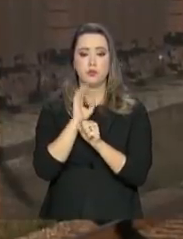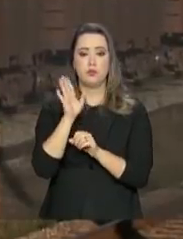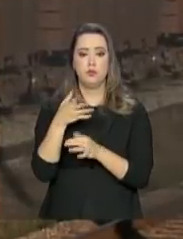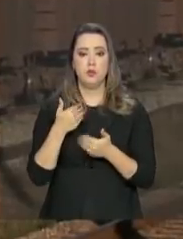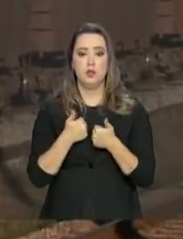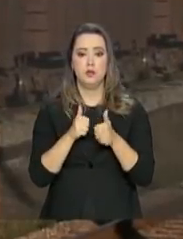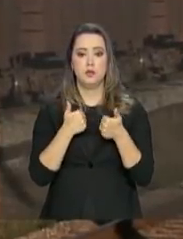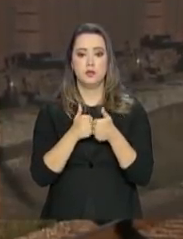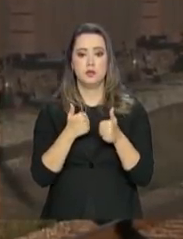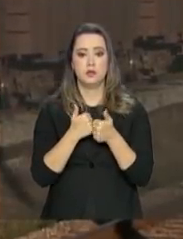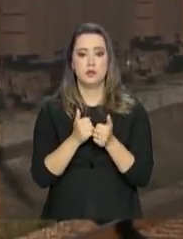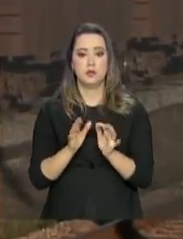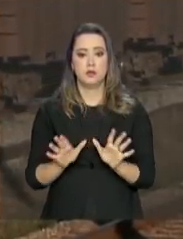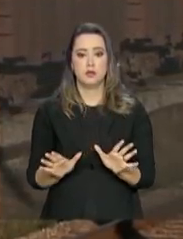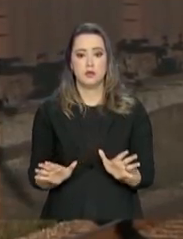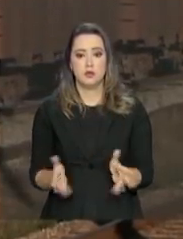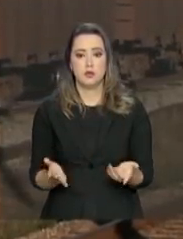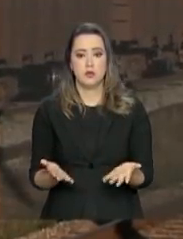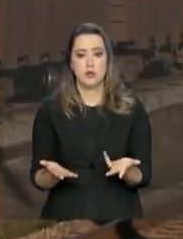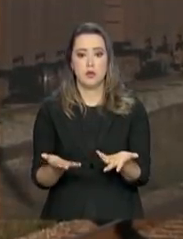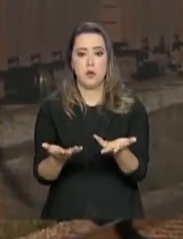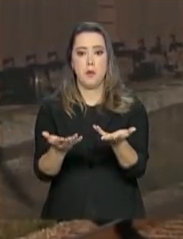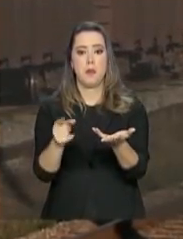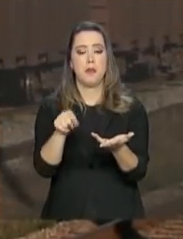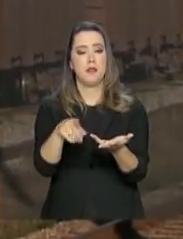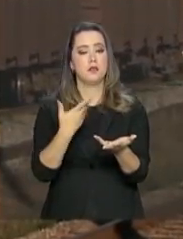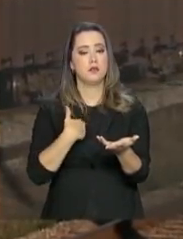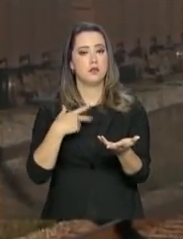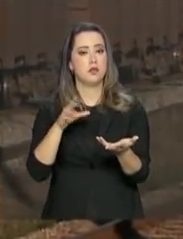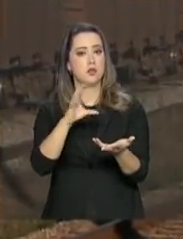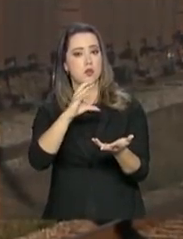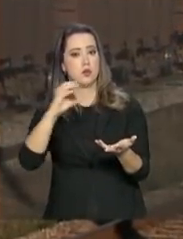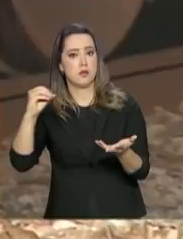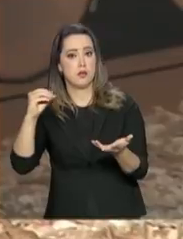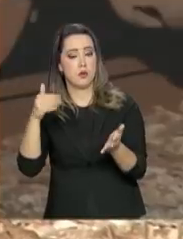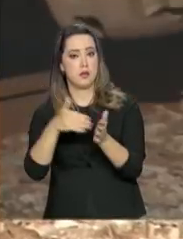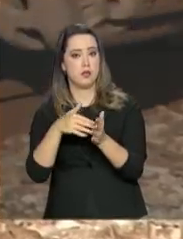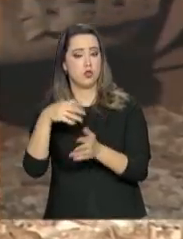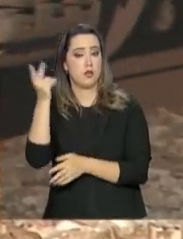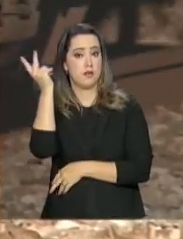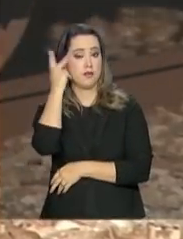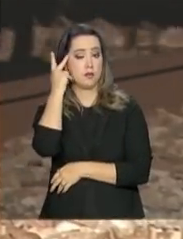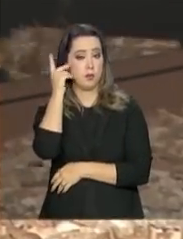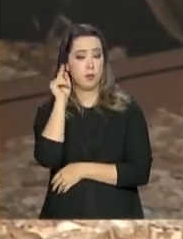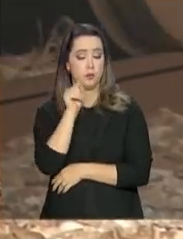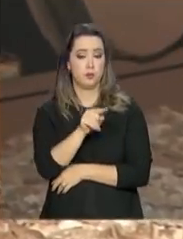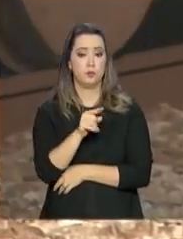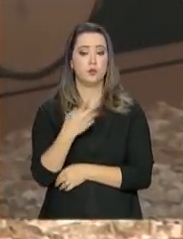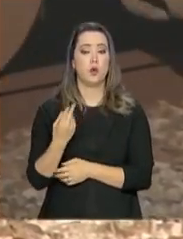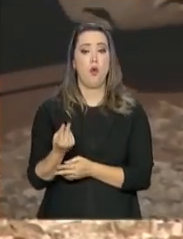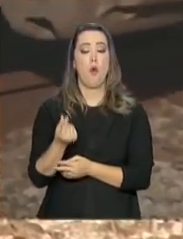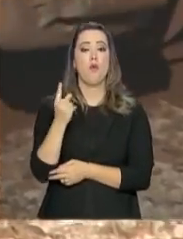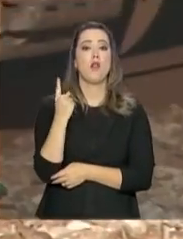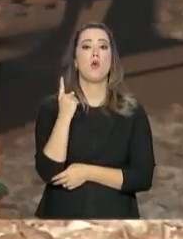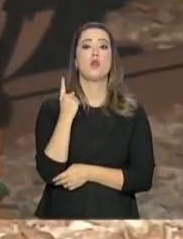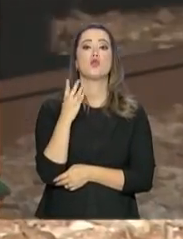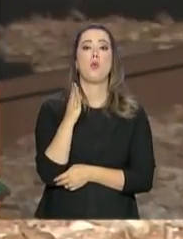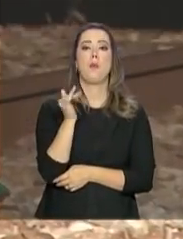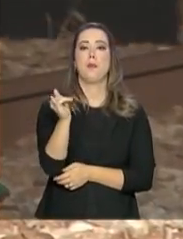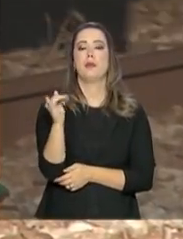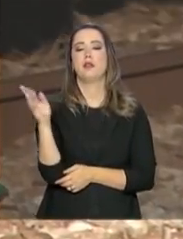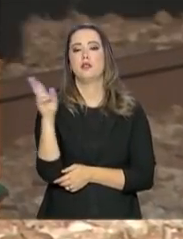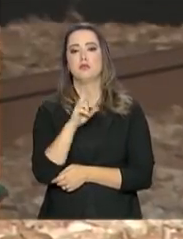transportar grãos do centro oeste para o porto de santos o valor mínimo para arrematar a norte sul é de 1 bilhão